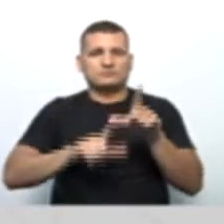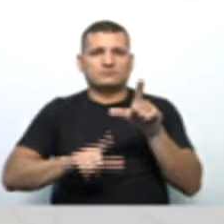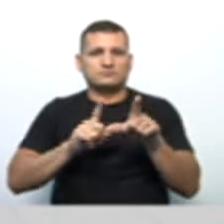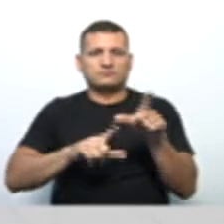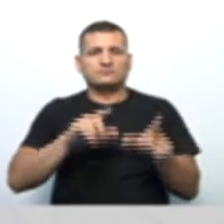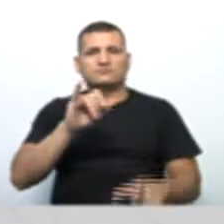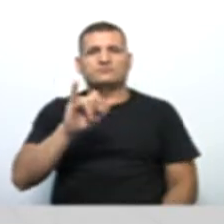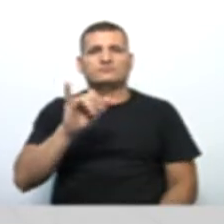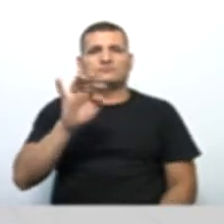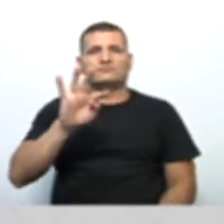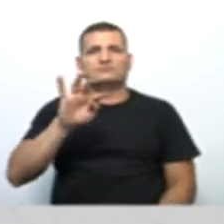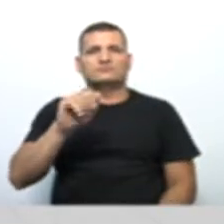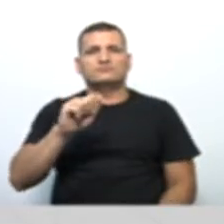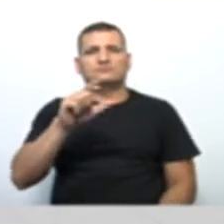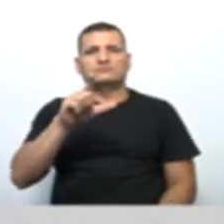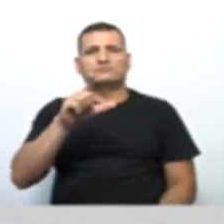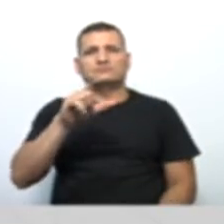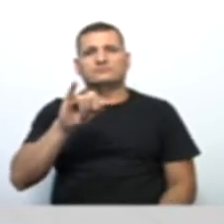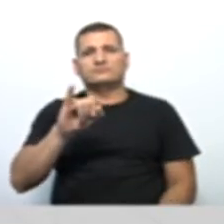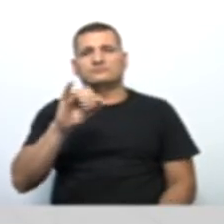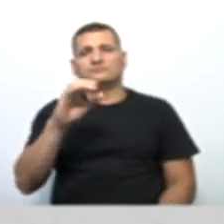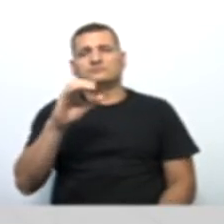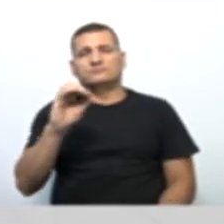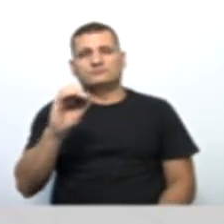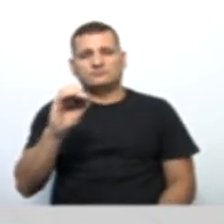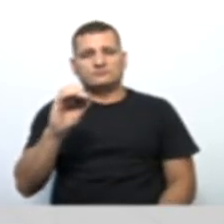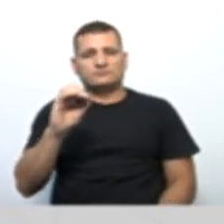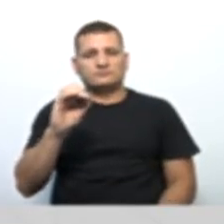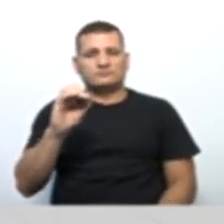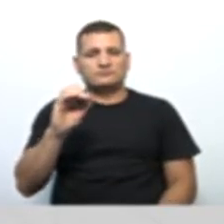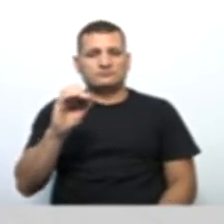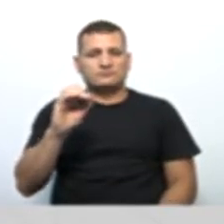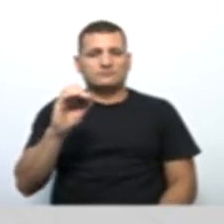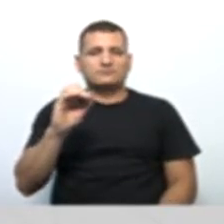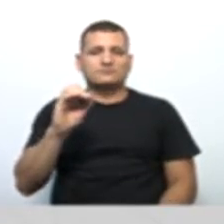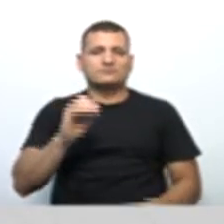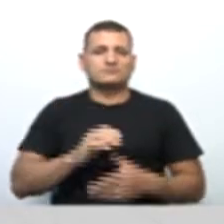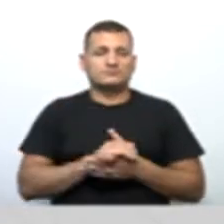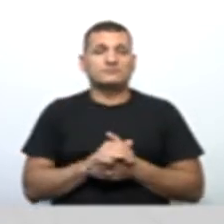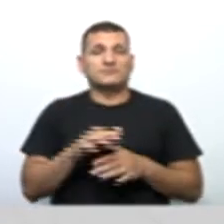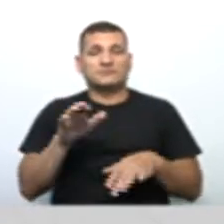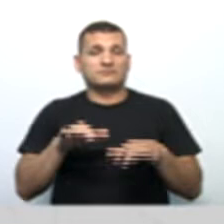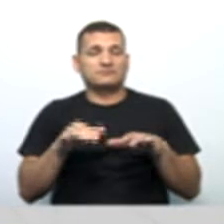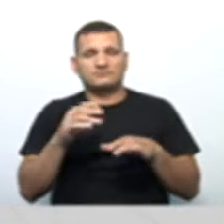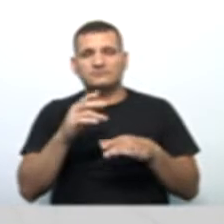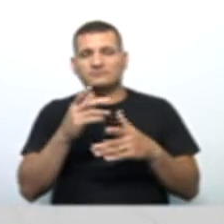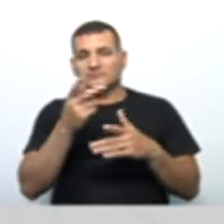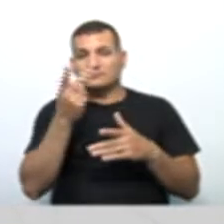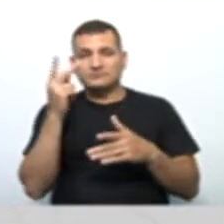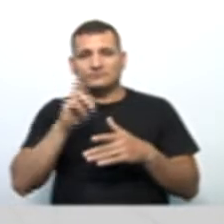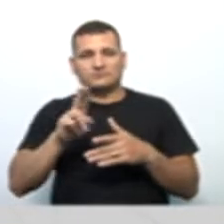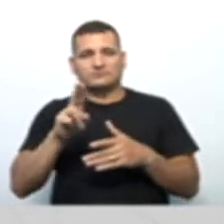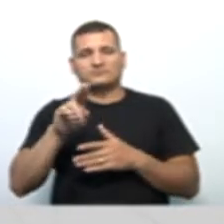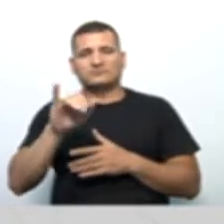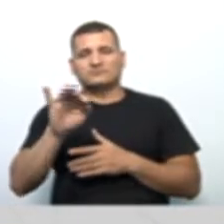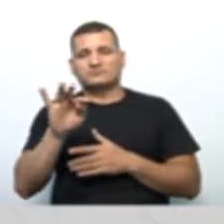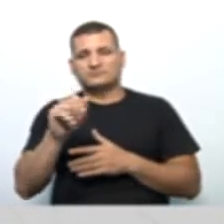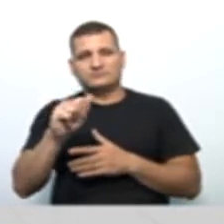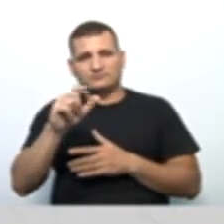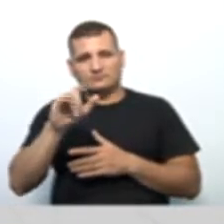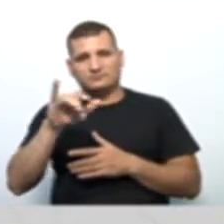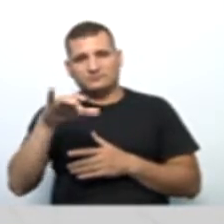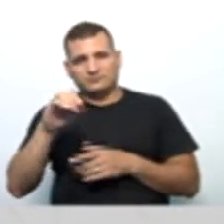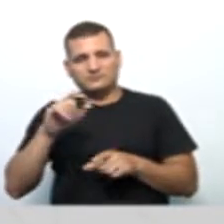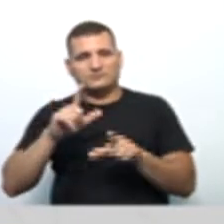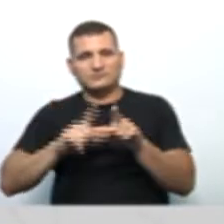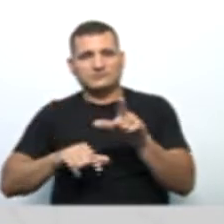acha bonitinho ver o cara tá é tão coisa que ele usa itália ainda usa essa letra aqui ele quer deixar o cara sem entender